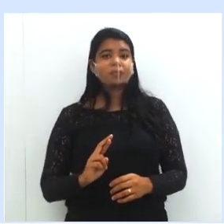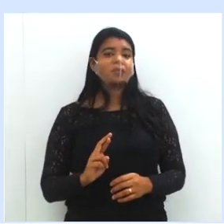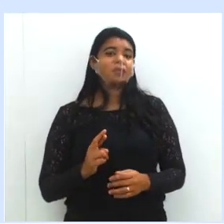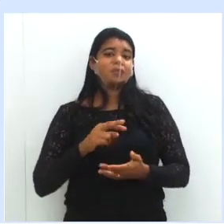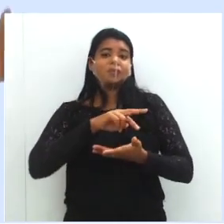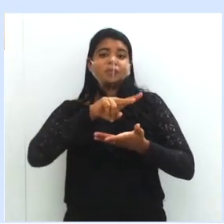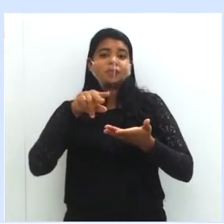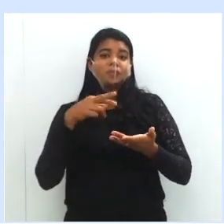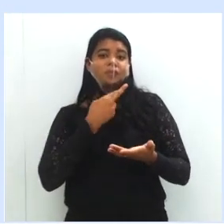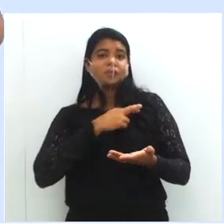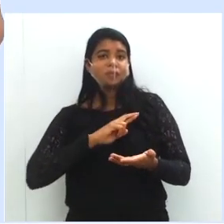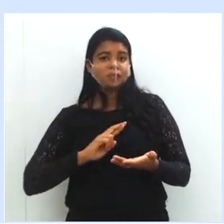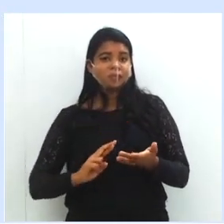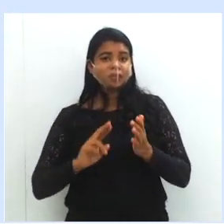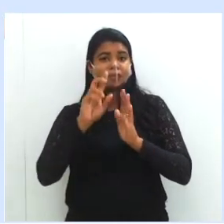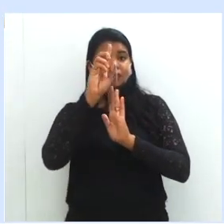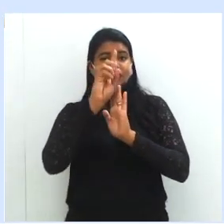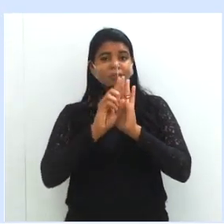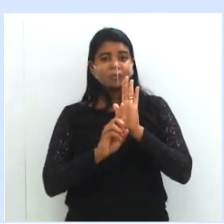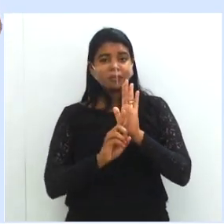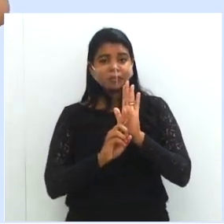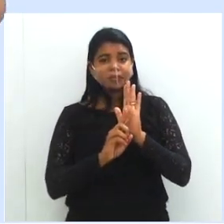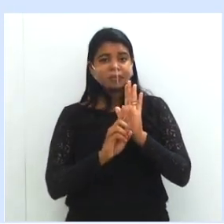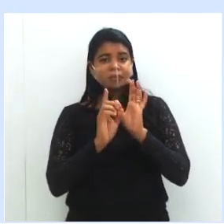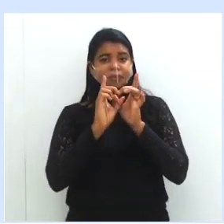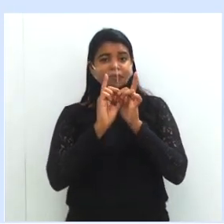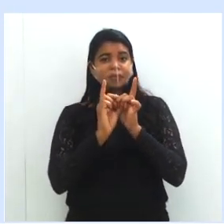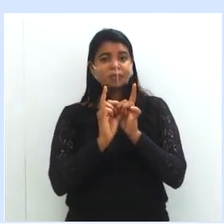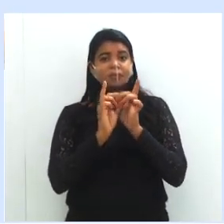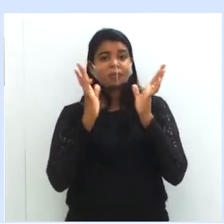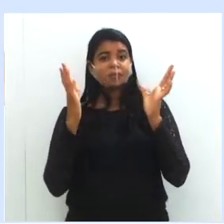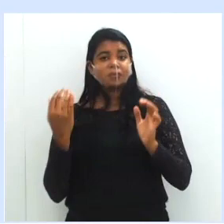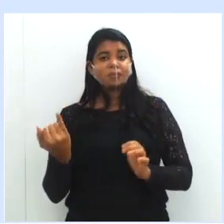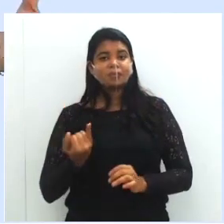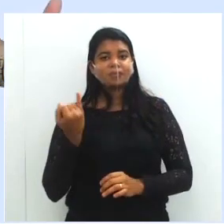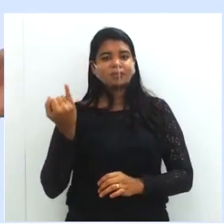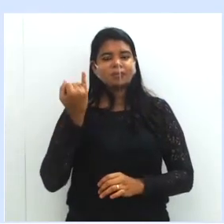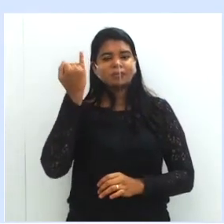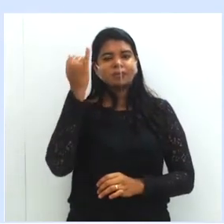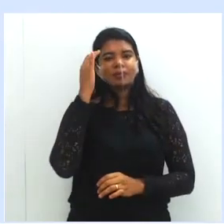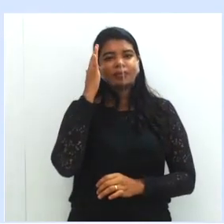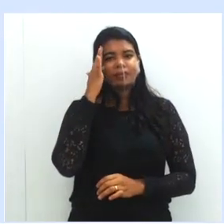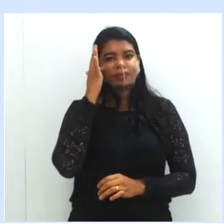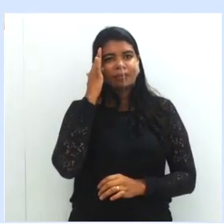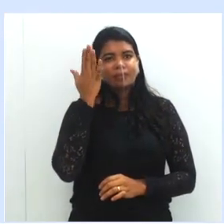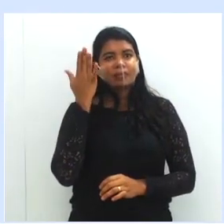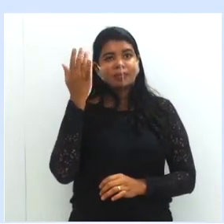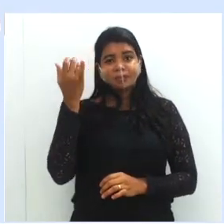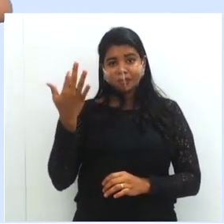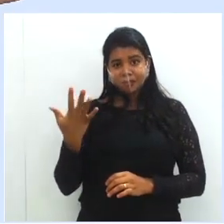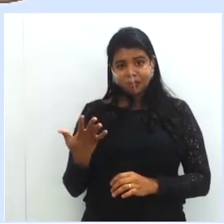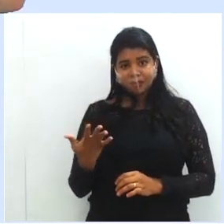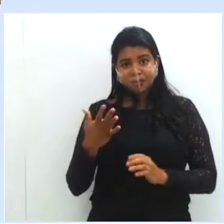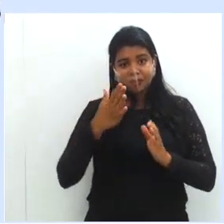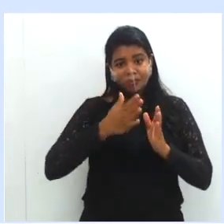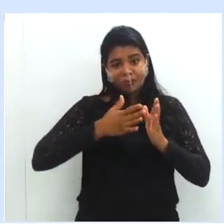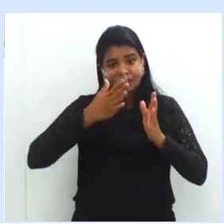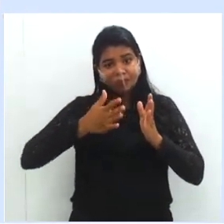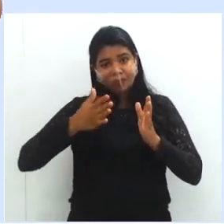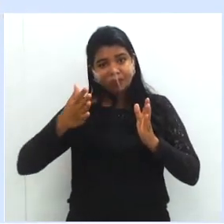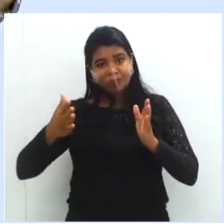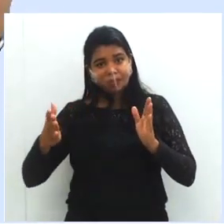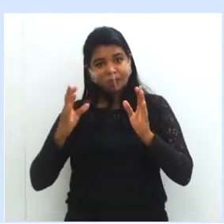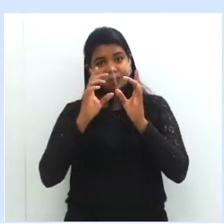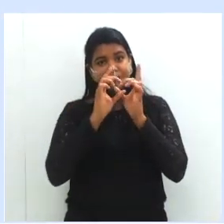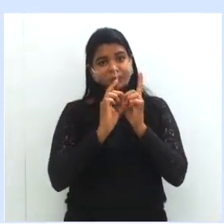tradição religiosa, a questão dos direitos, da democratização. É importante salientar que quando eu falar desse processo